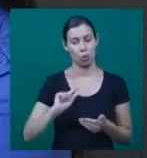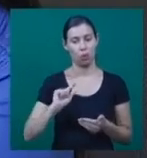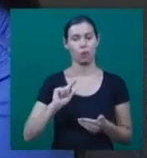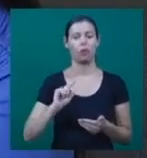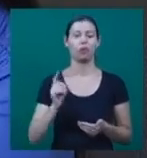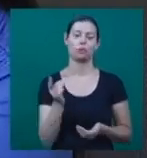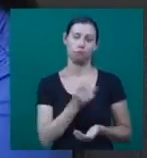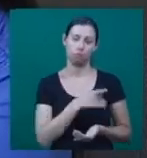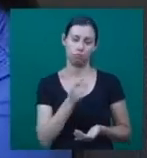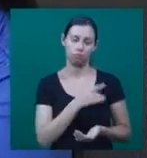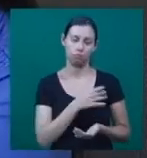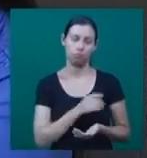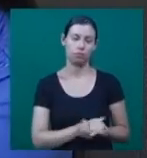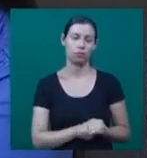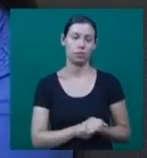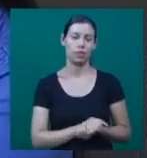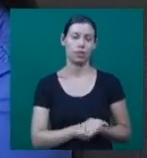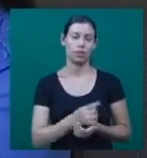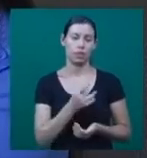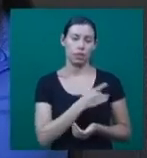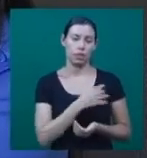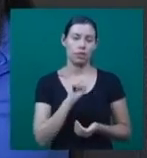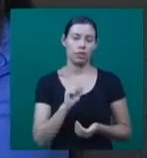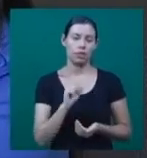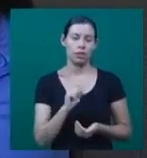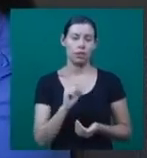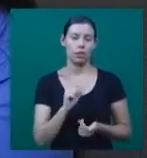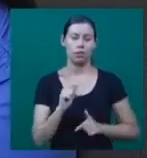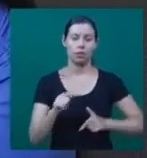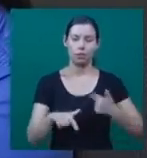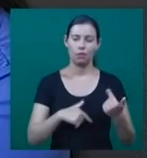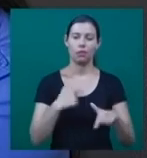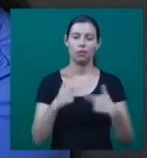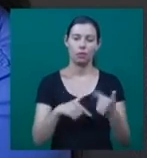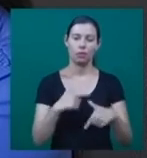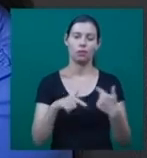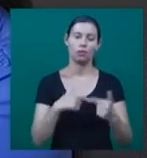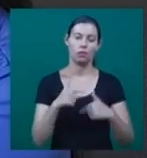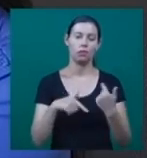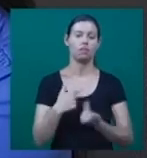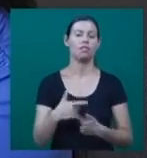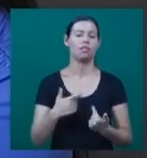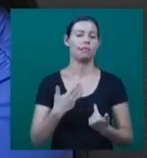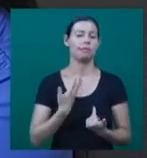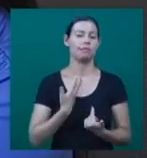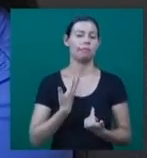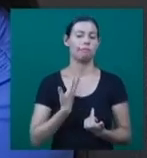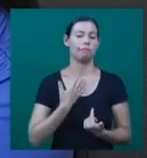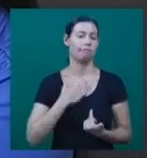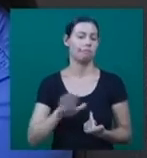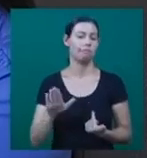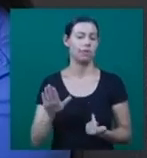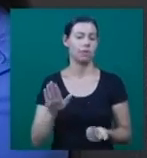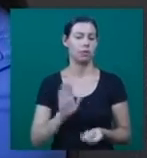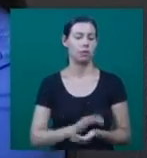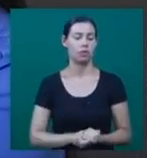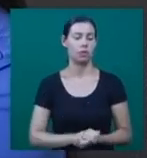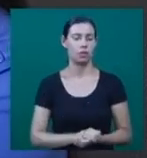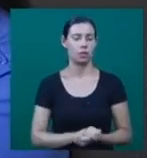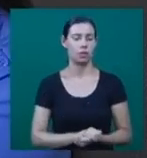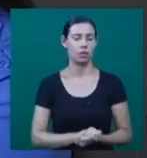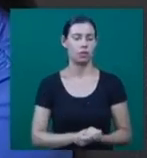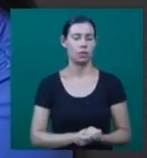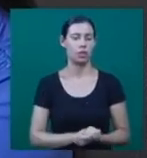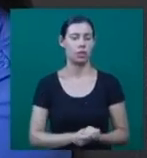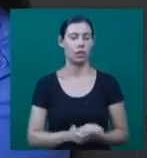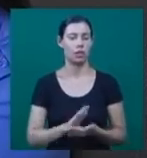Tudo isso. E também o medo de ficar tanto tempo numa profissão que não gosta, né? Também, geralmente, as pessoas